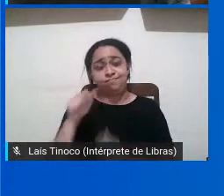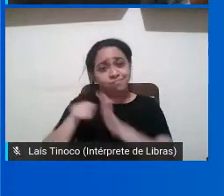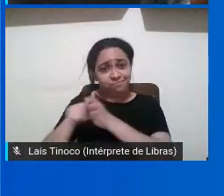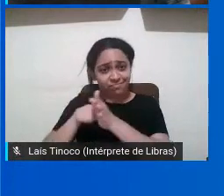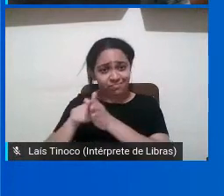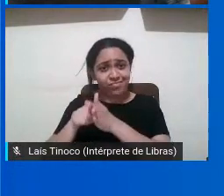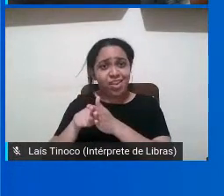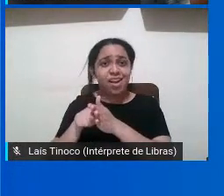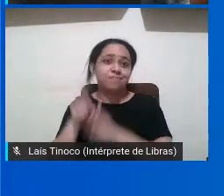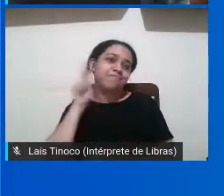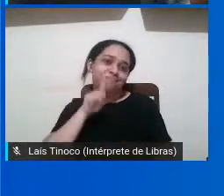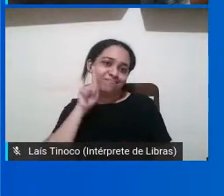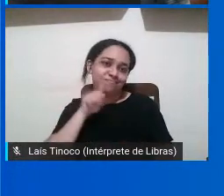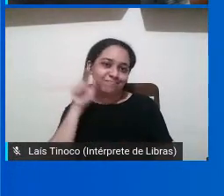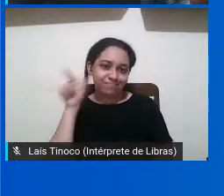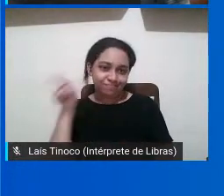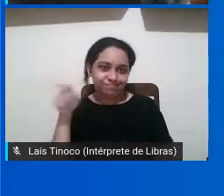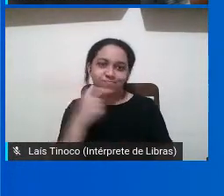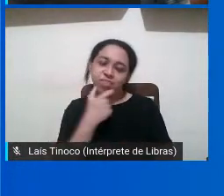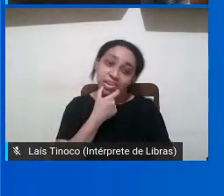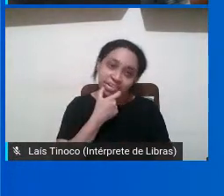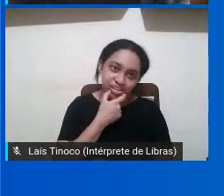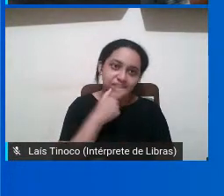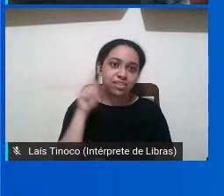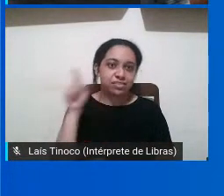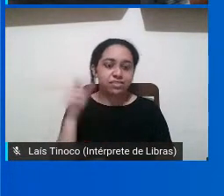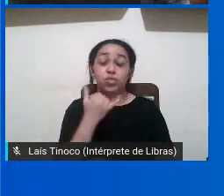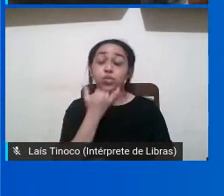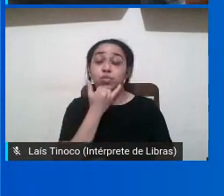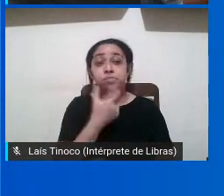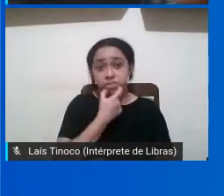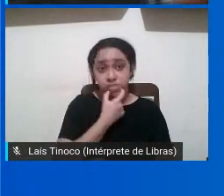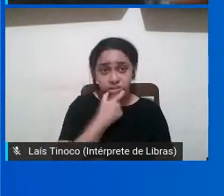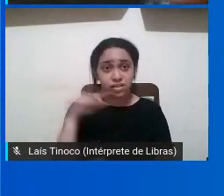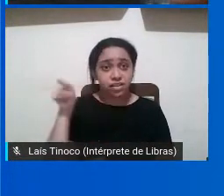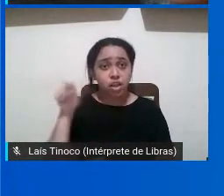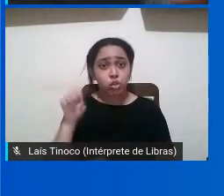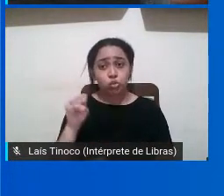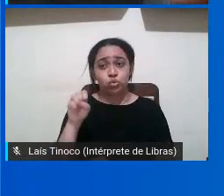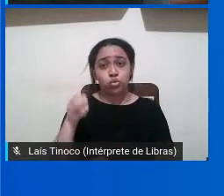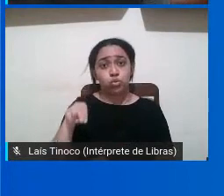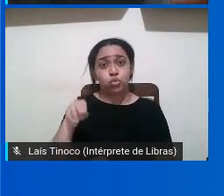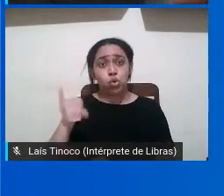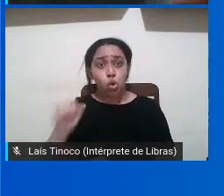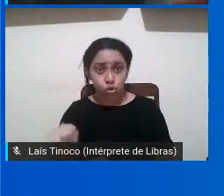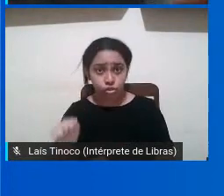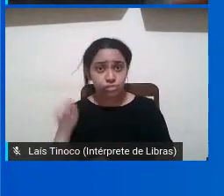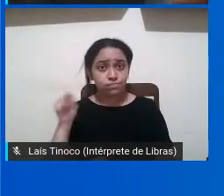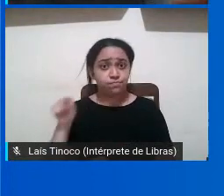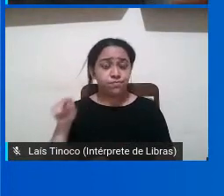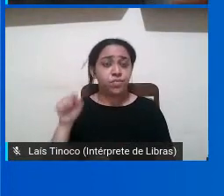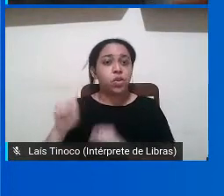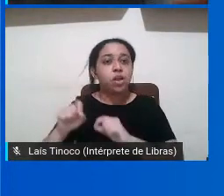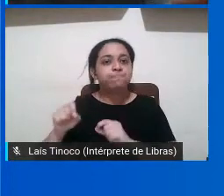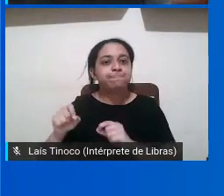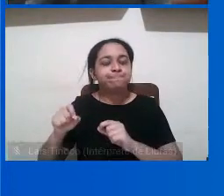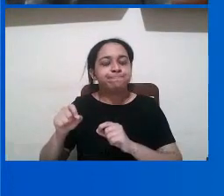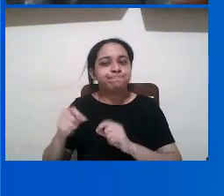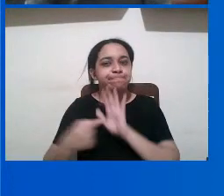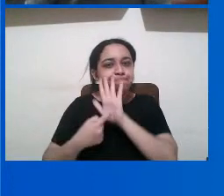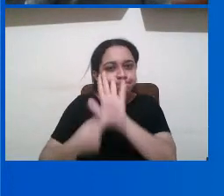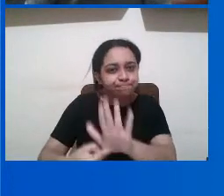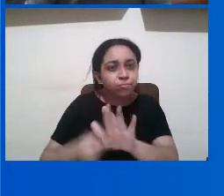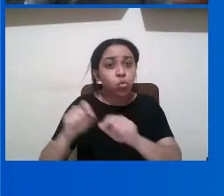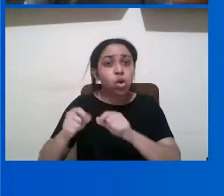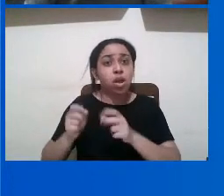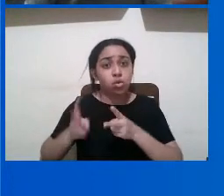fez uma investigação com os jovens na Inglaterra onde ela procurou mostrar a continuidade né entre as expectativas